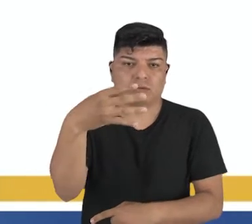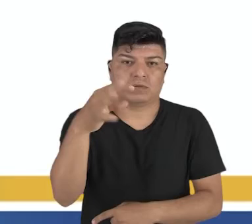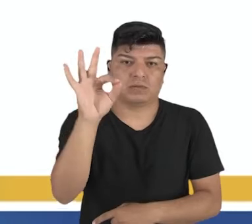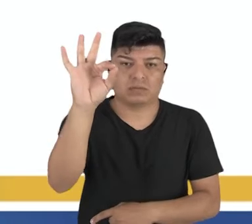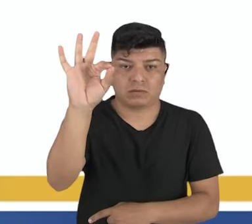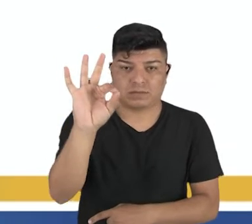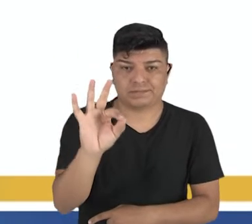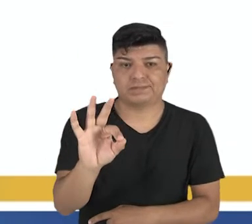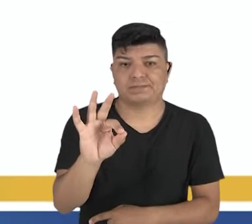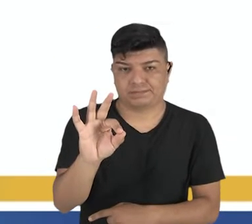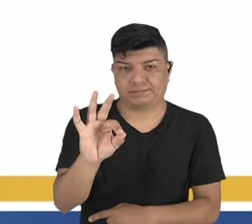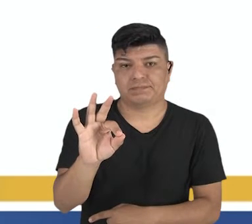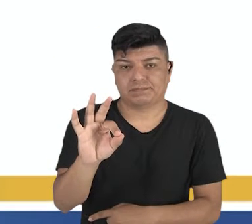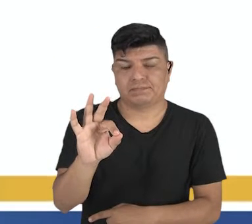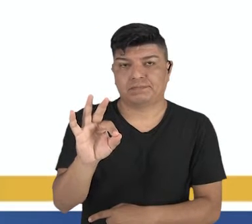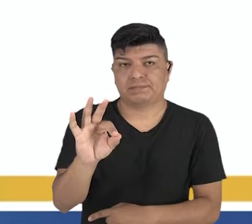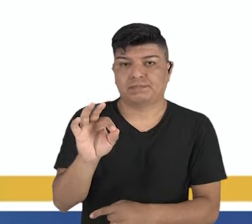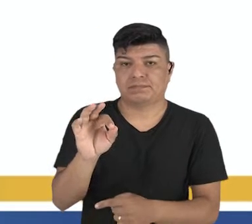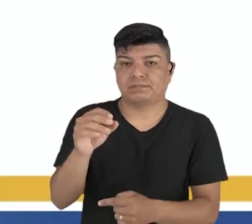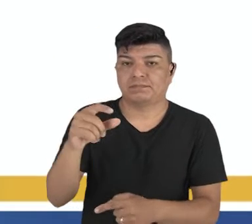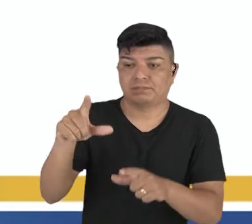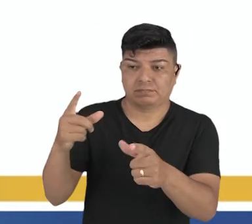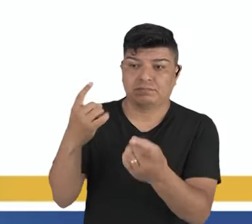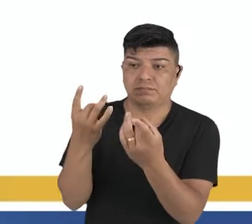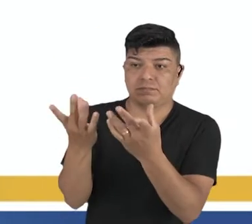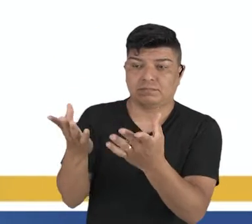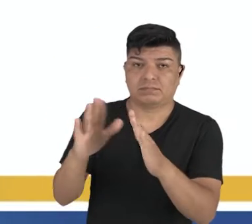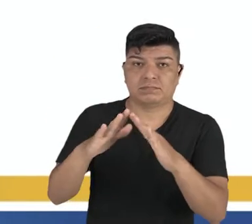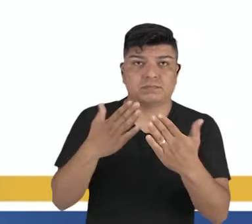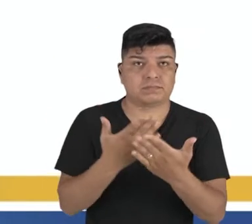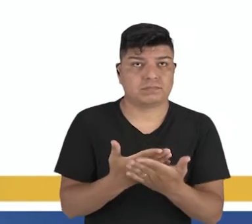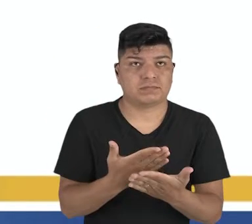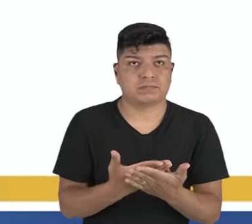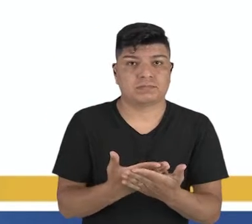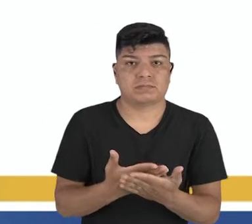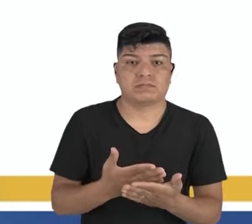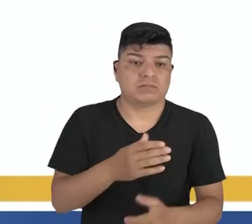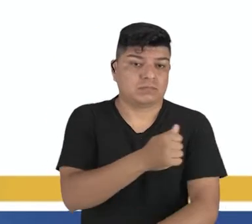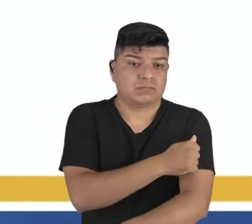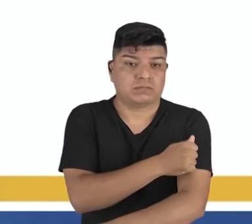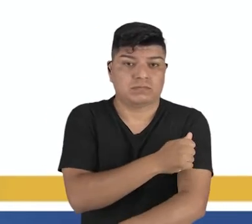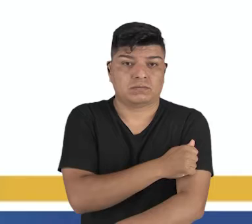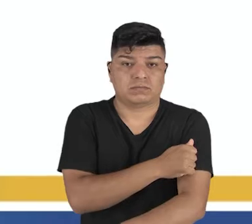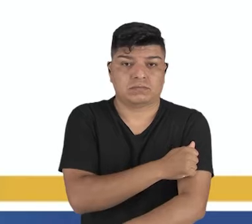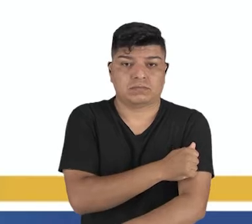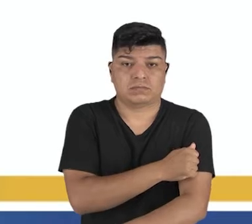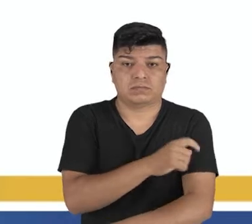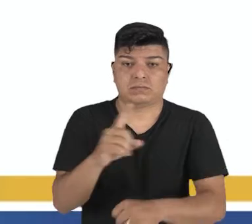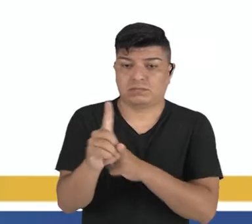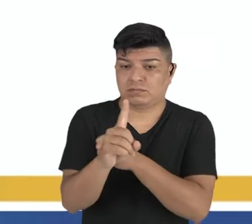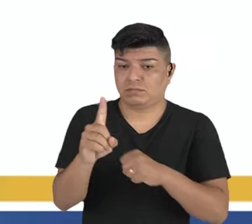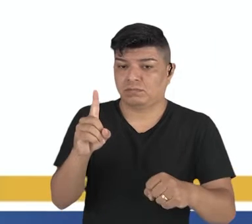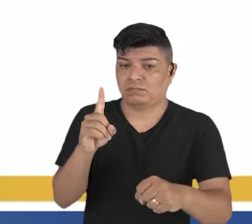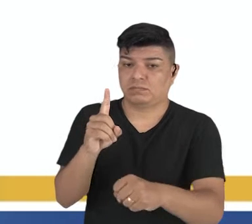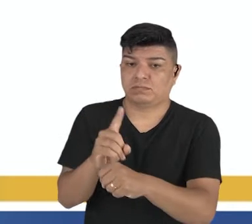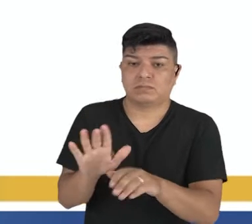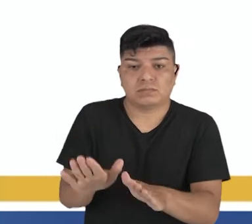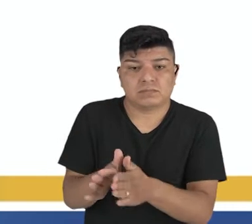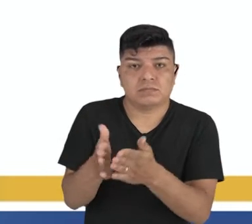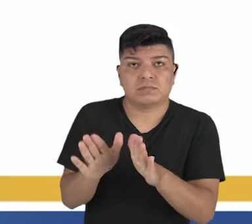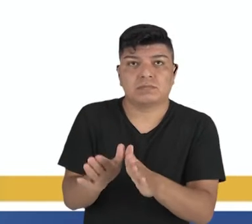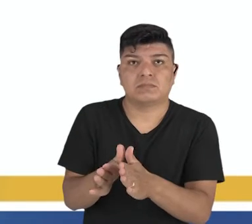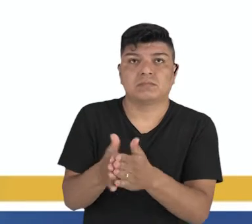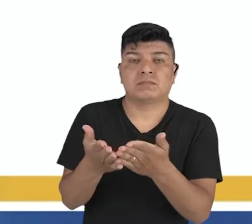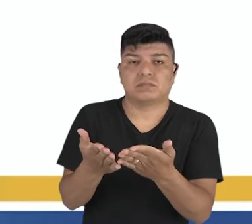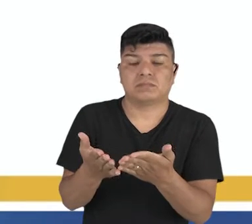8,4% de evasão escolar. Ainda segundo o levantamento, os estudantes de classes sociais mais baixas também lideraram